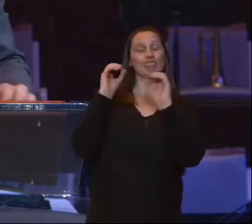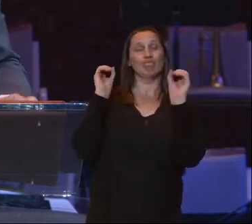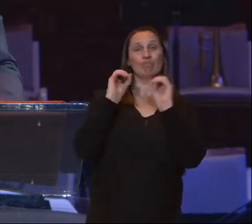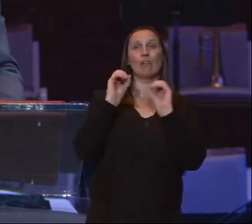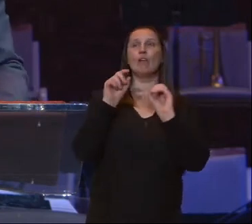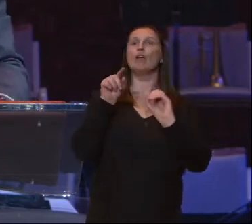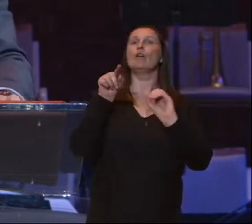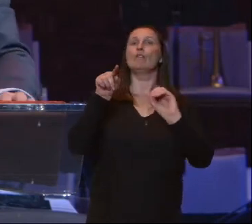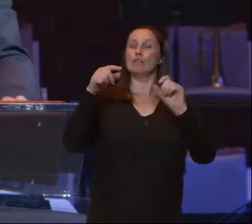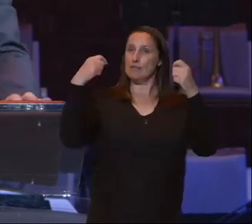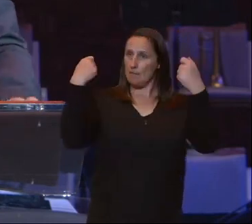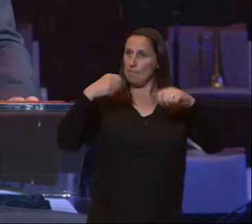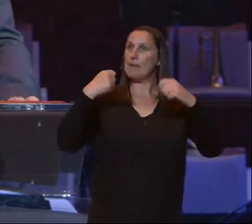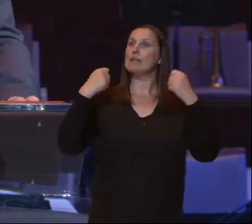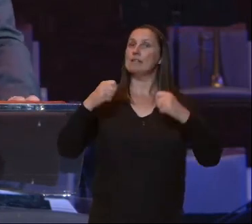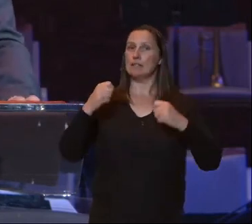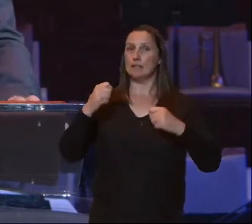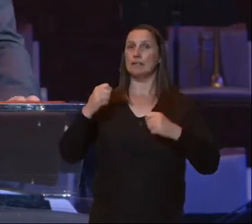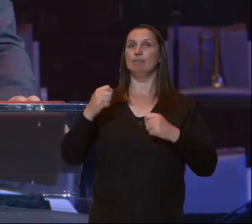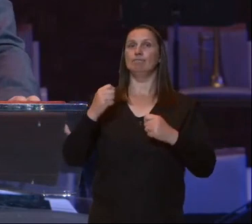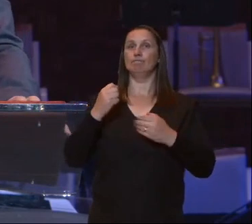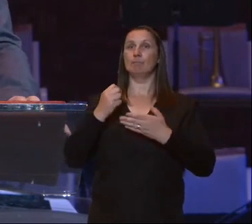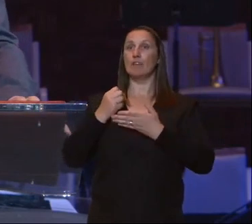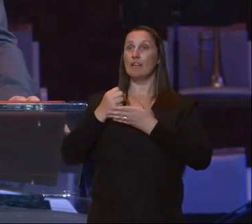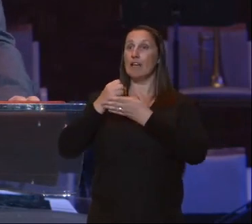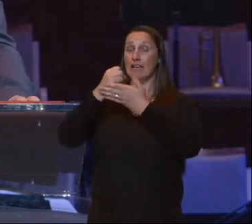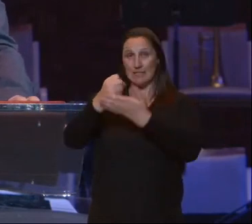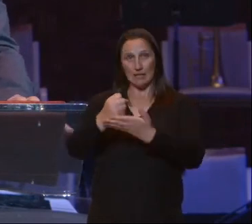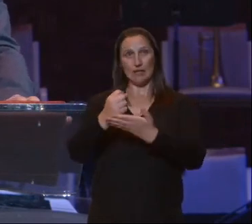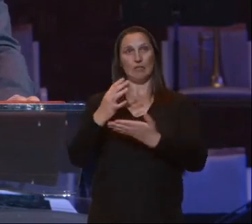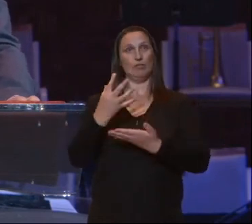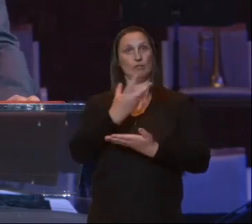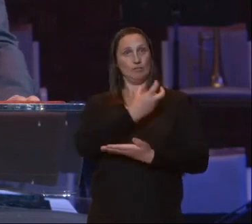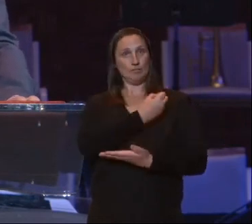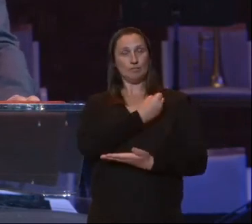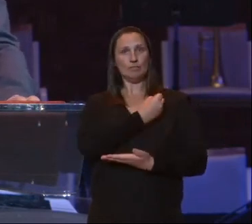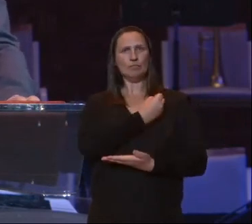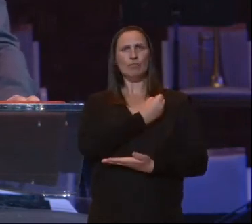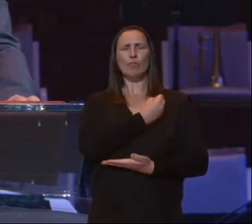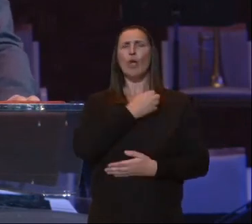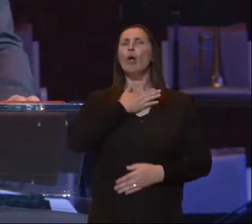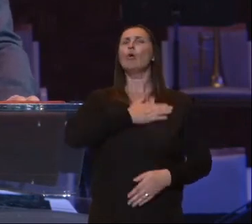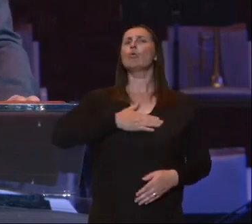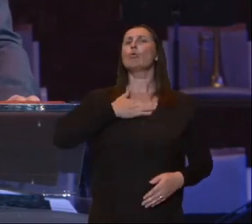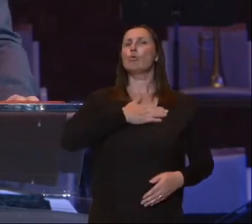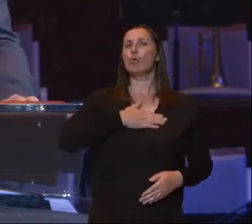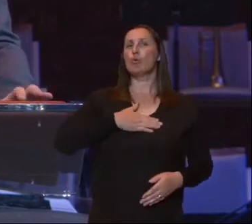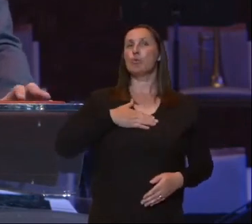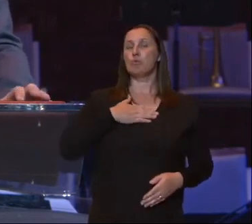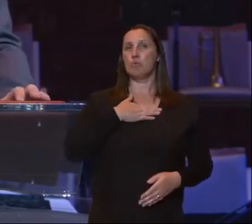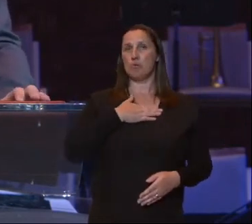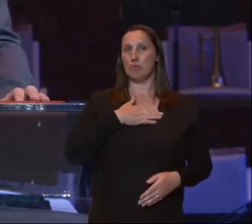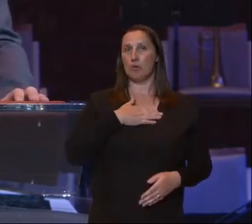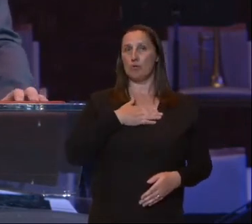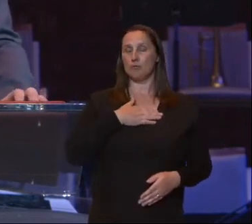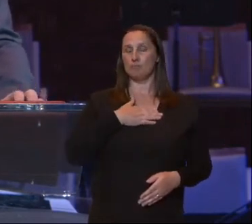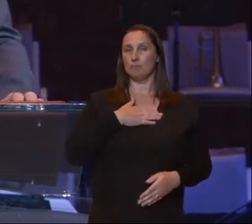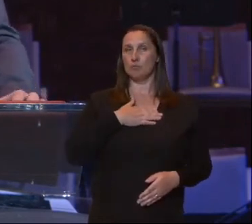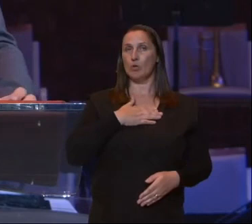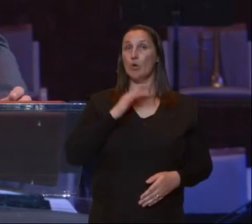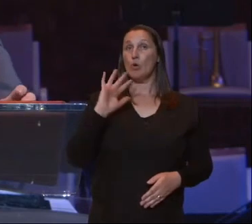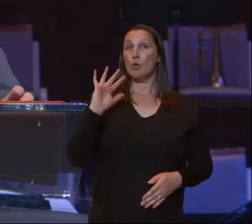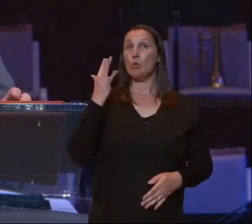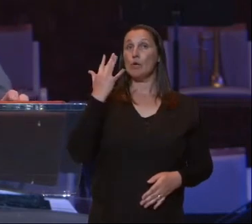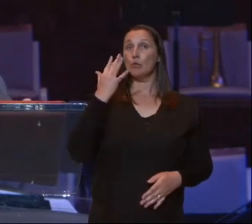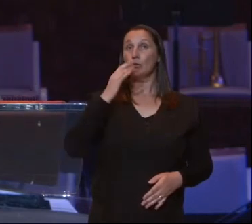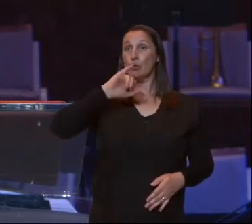Você precisa de um resgatador. Eu gosto quando Jó, eu creio que com medo, faz